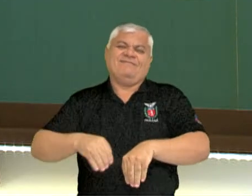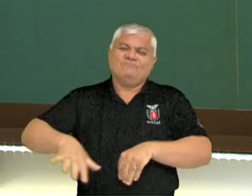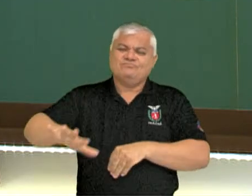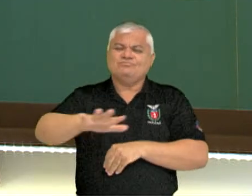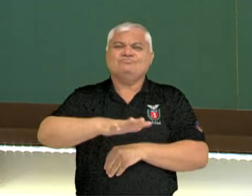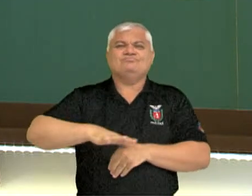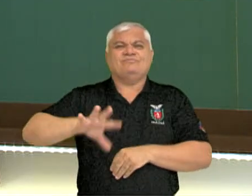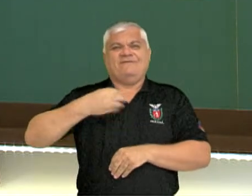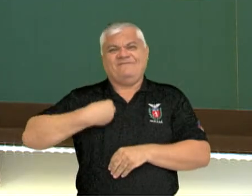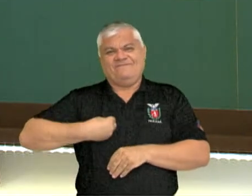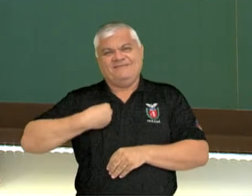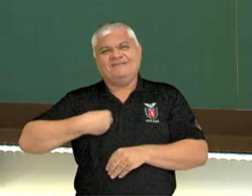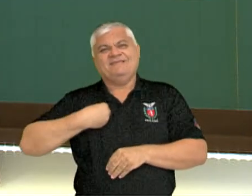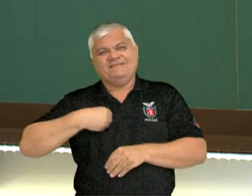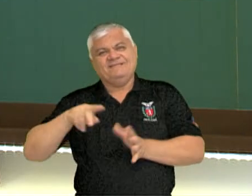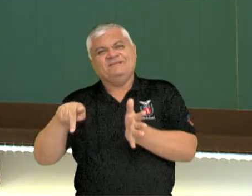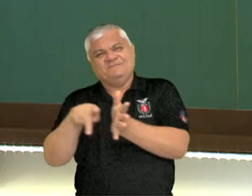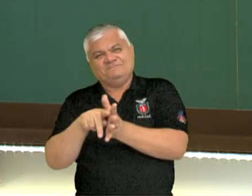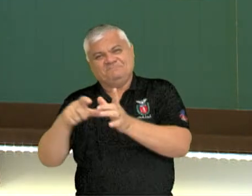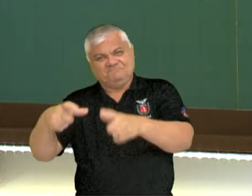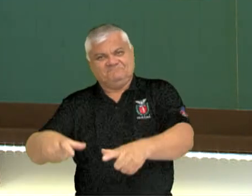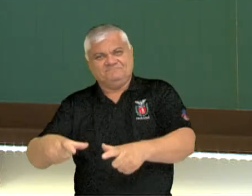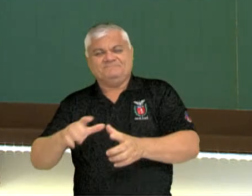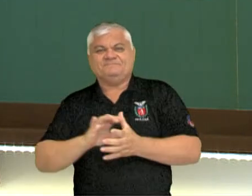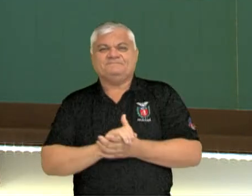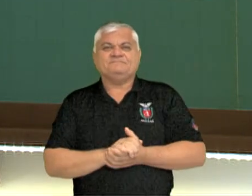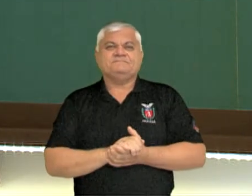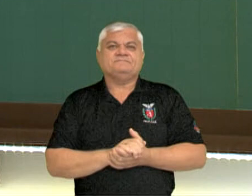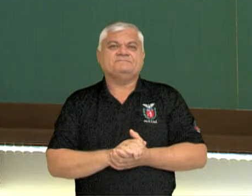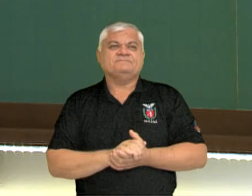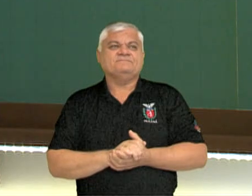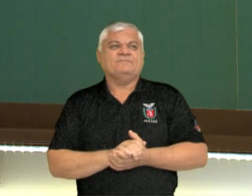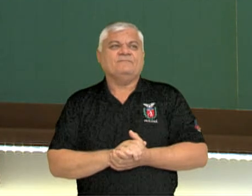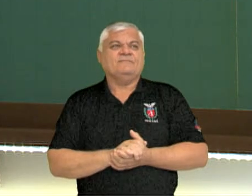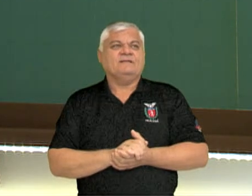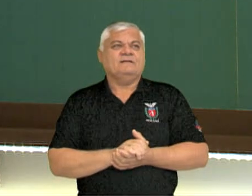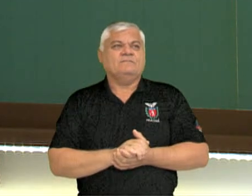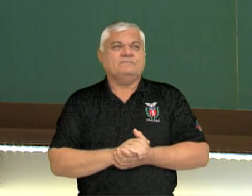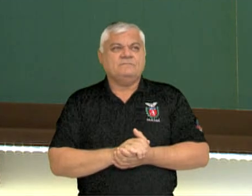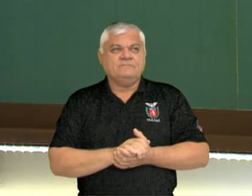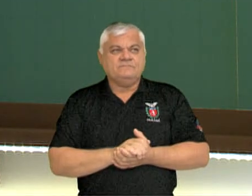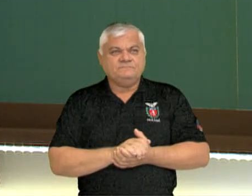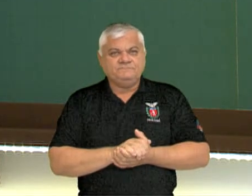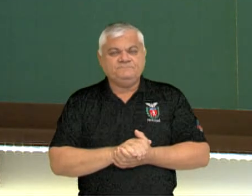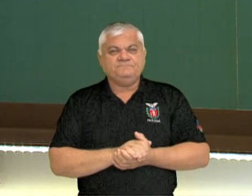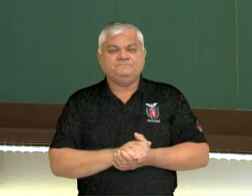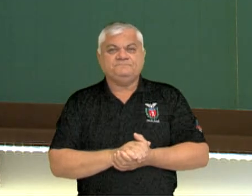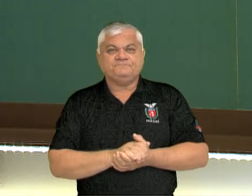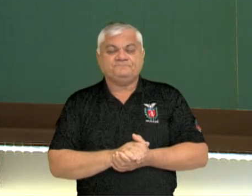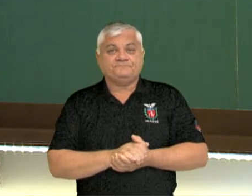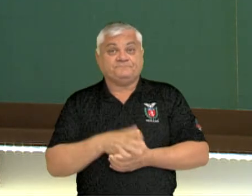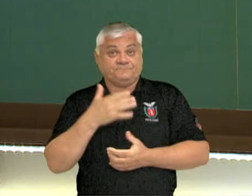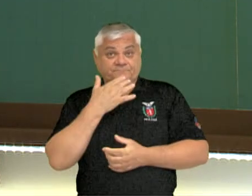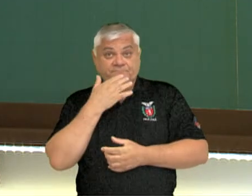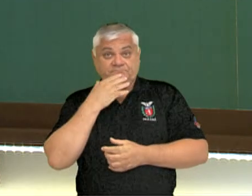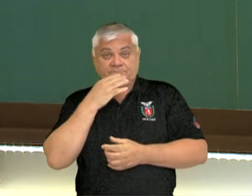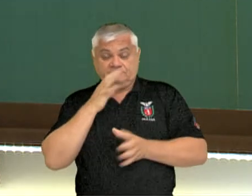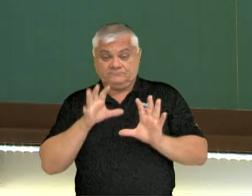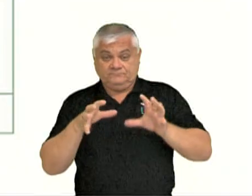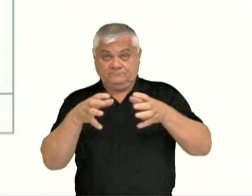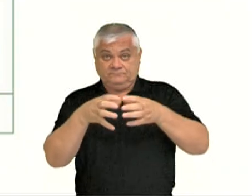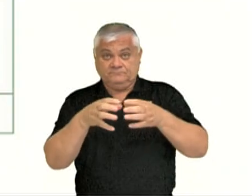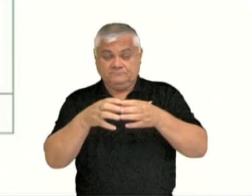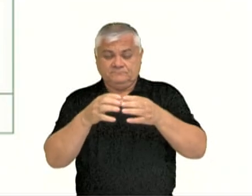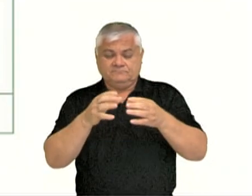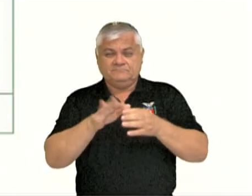diversas formas de vida que ali estão. Então, avaliando o reino Plantae como um